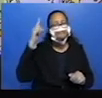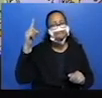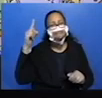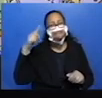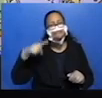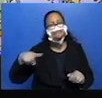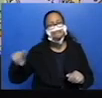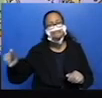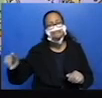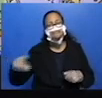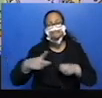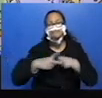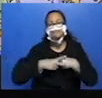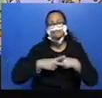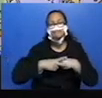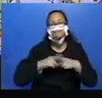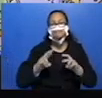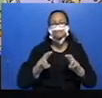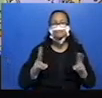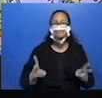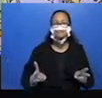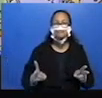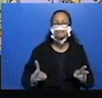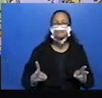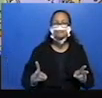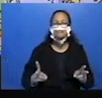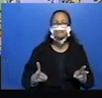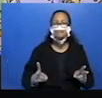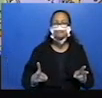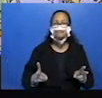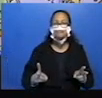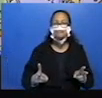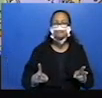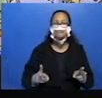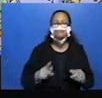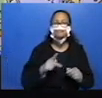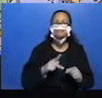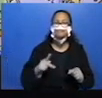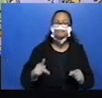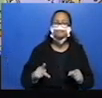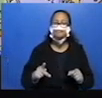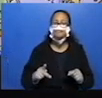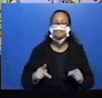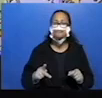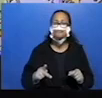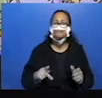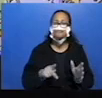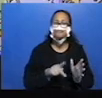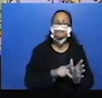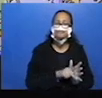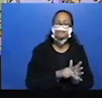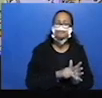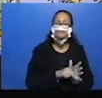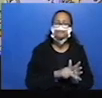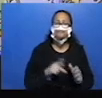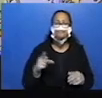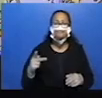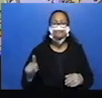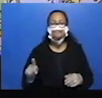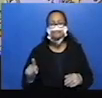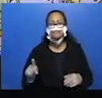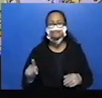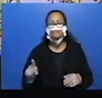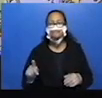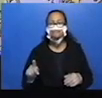verbo como ficou diferente. E aqui é o pronome possessivo seu, referindo-se a outra pessoa. Quando ele chega aqui